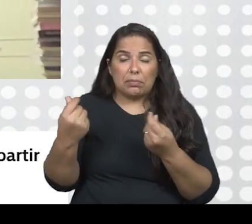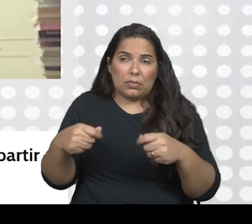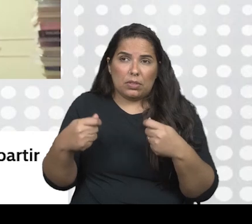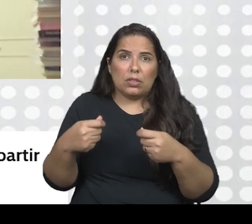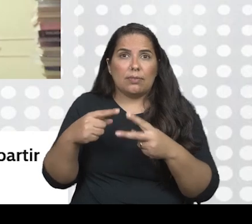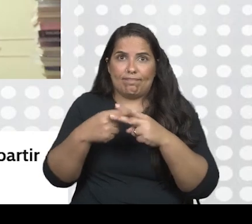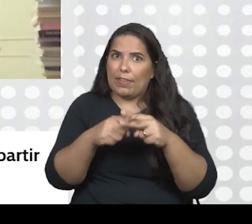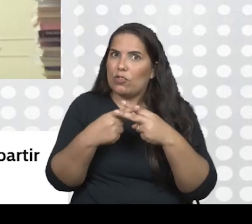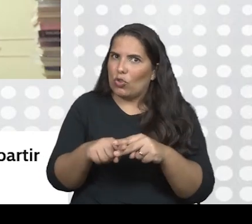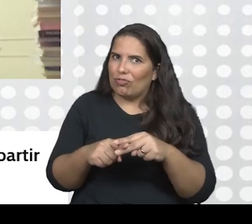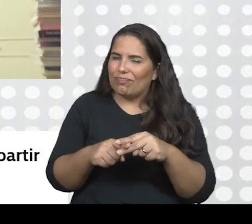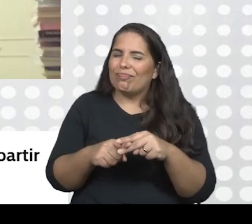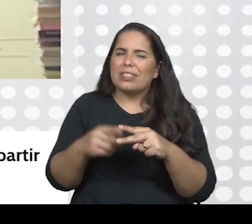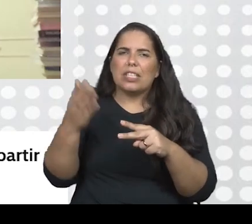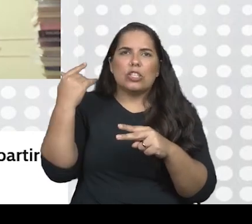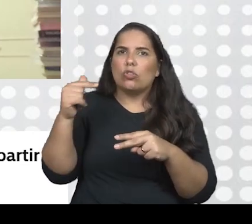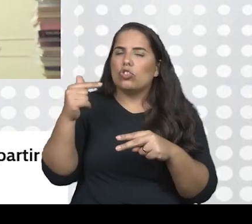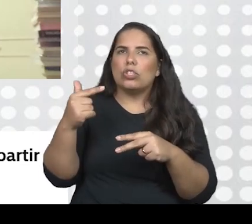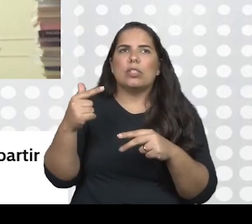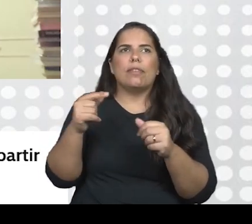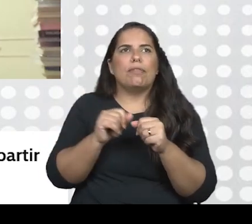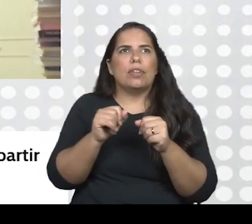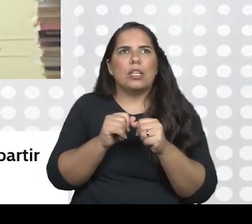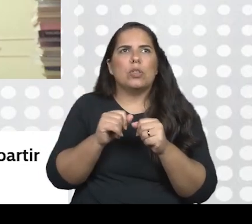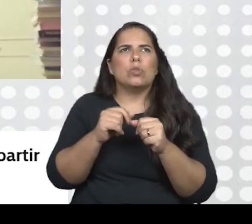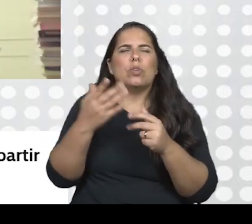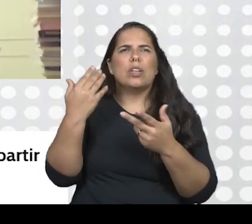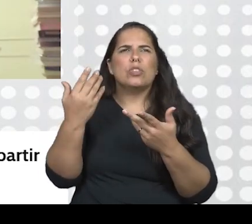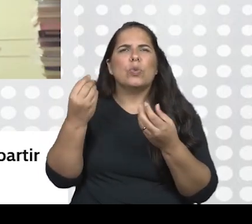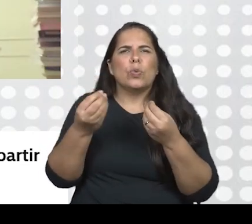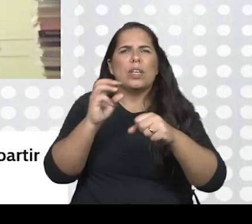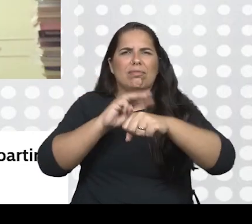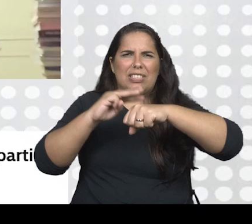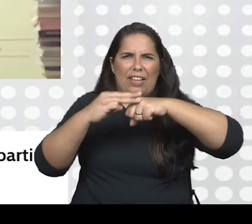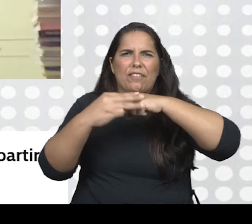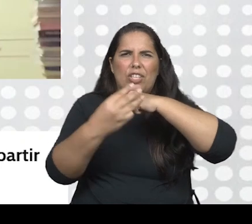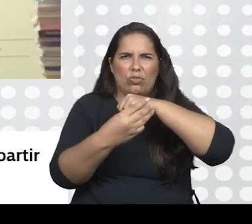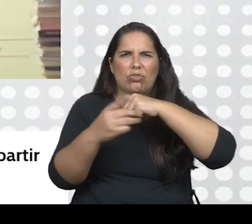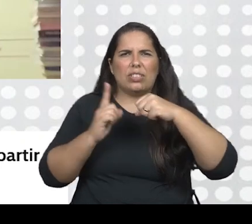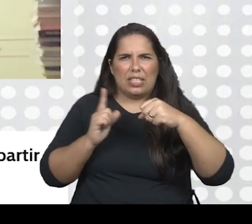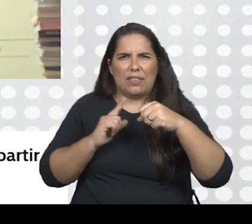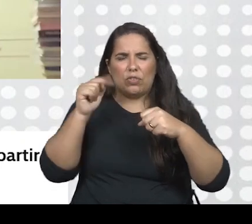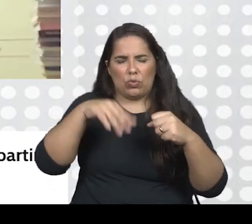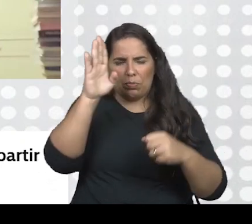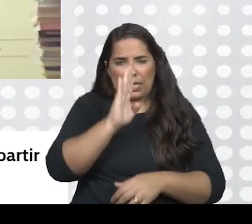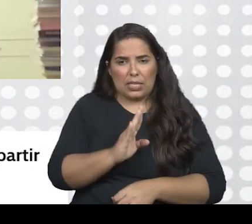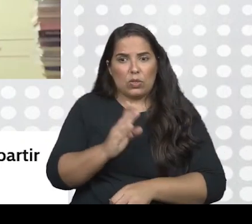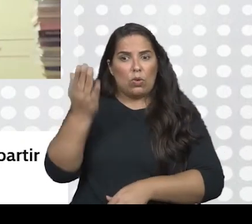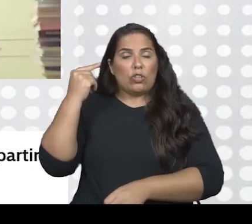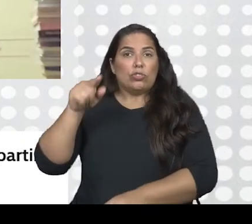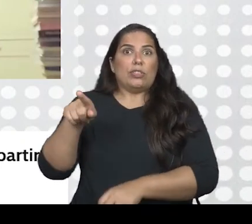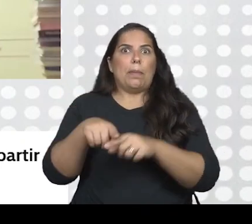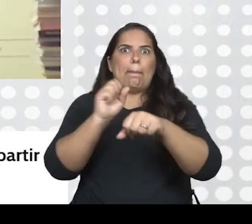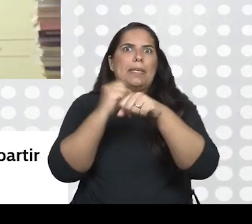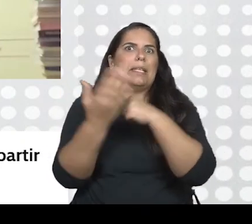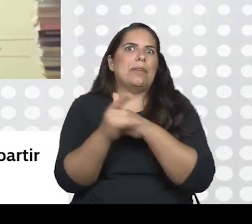de revisões. Nós não tínhamos enfrentado nem a epidemia do Zika vírus, que nós enfrentamos no Brasil, e nem a